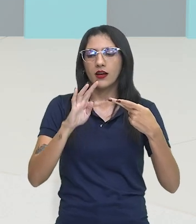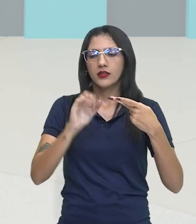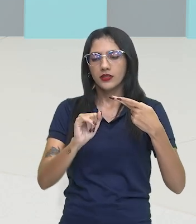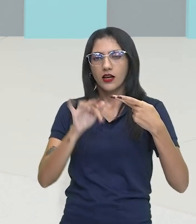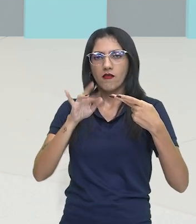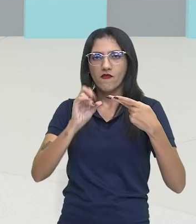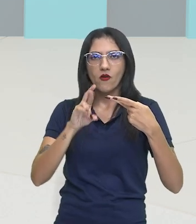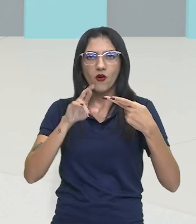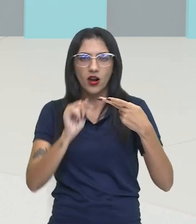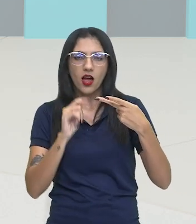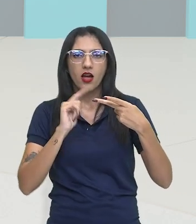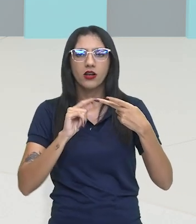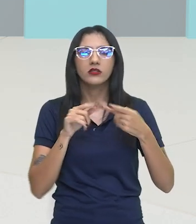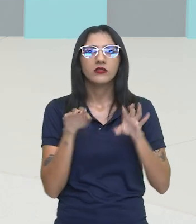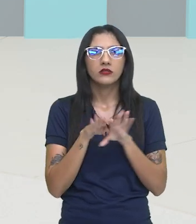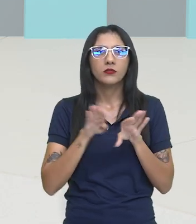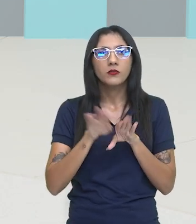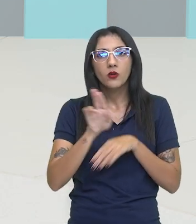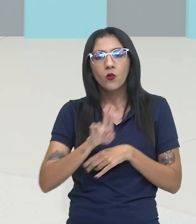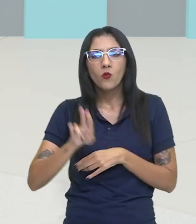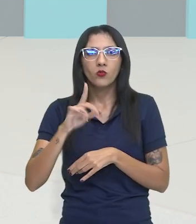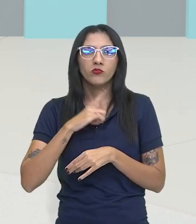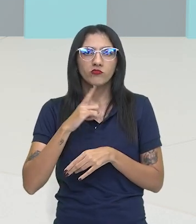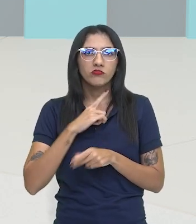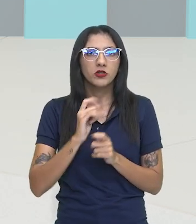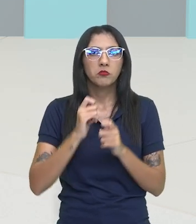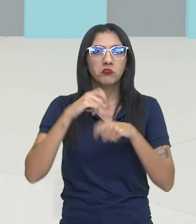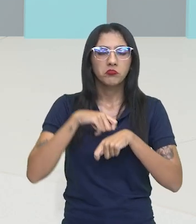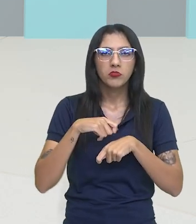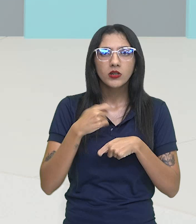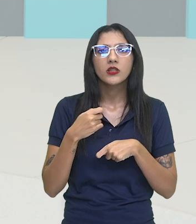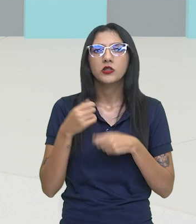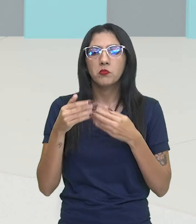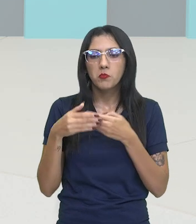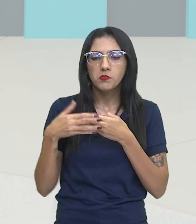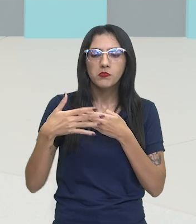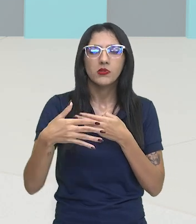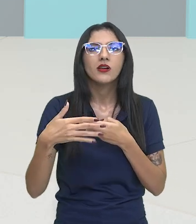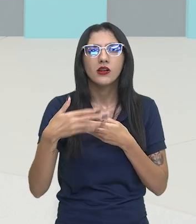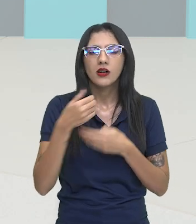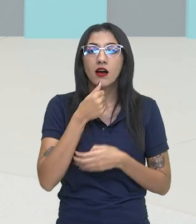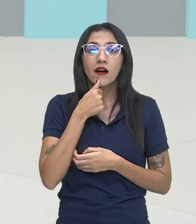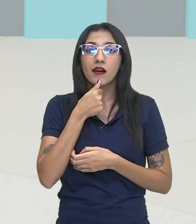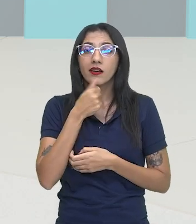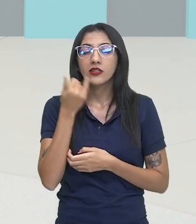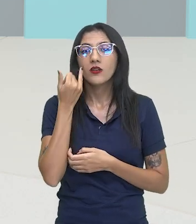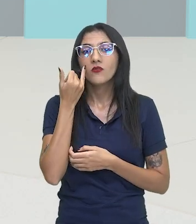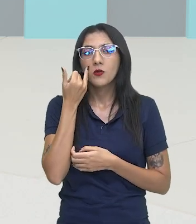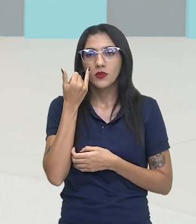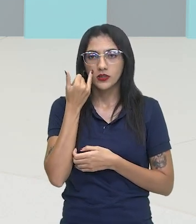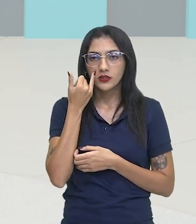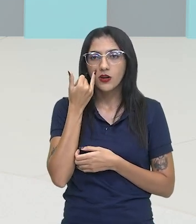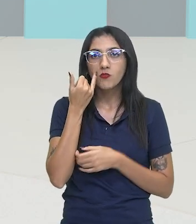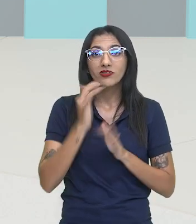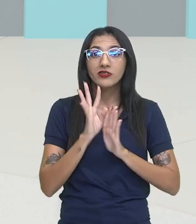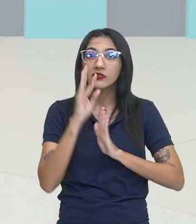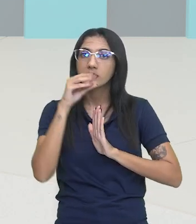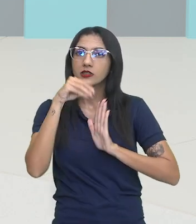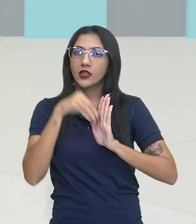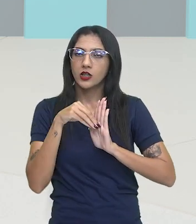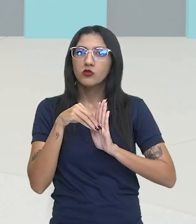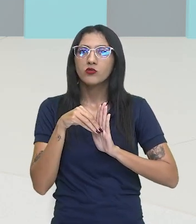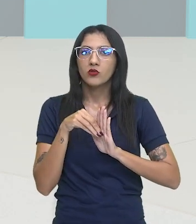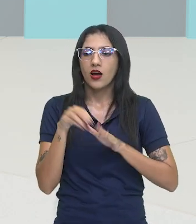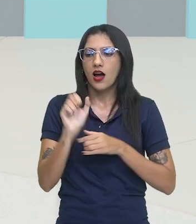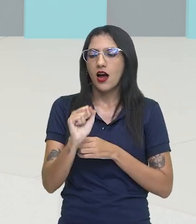catáfora, é um termo que vai abrir espaço, vai abrir caminho para o que eu ainda vou dizer. Dentro da